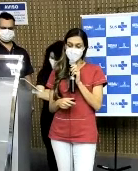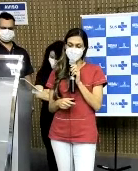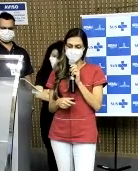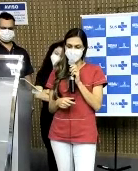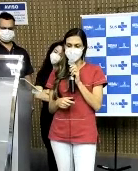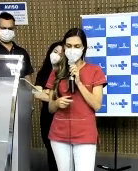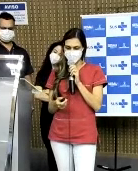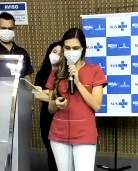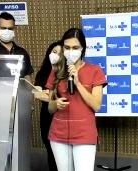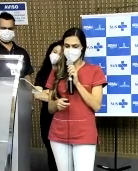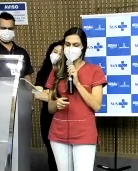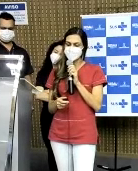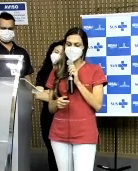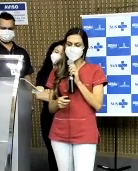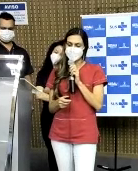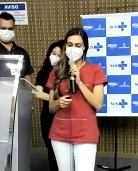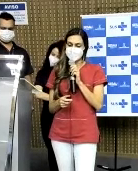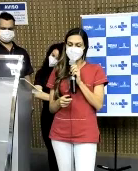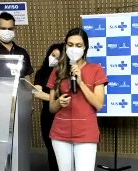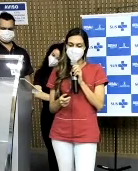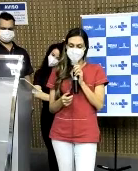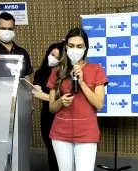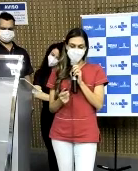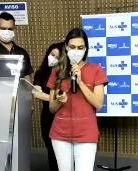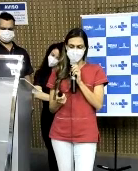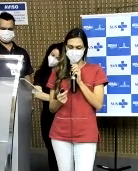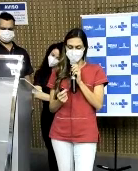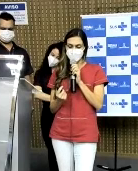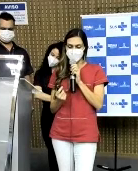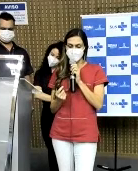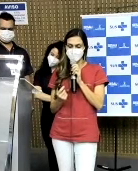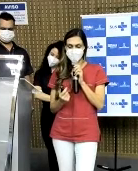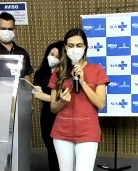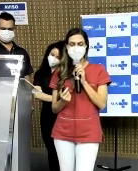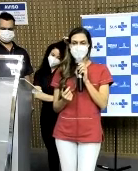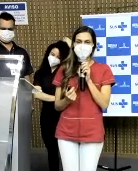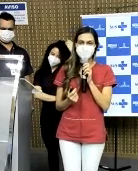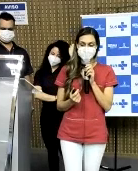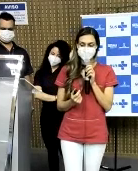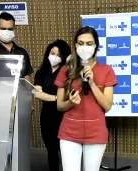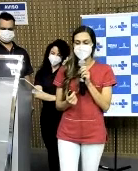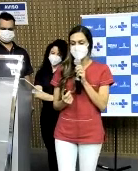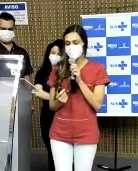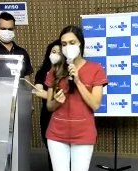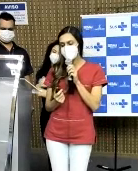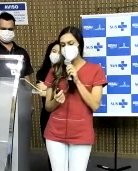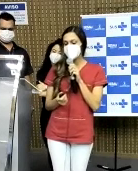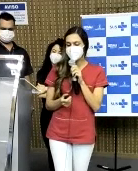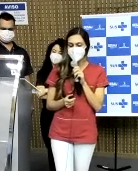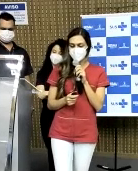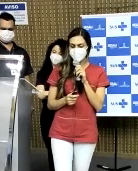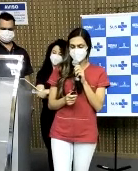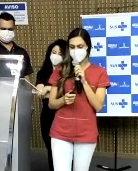em 2021, 27%. E 2020, de diabetes, 2020, 57%, em